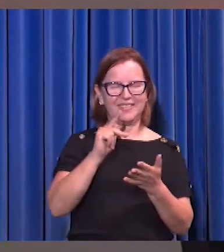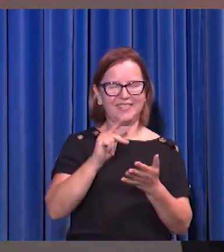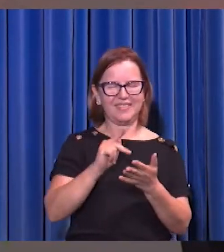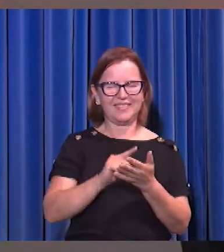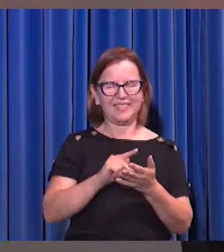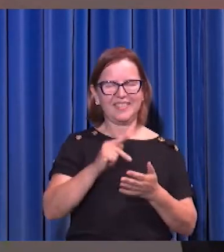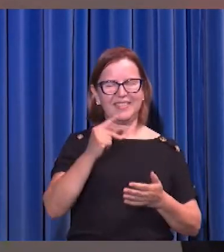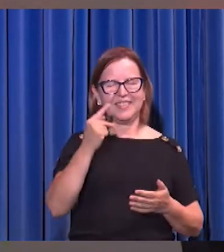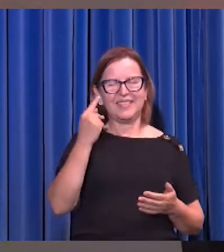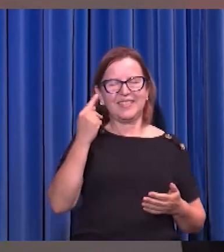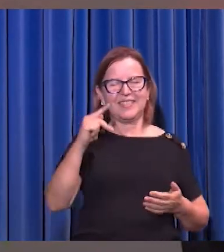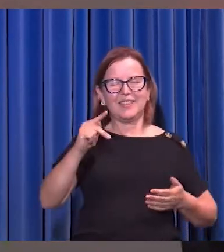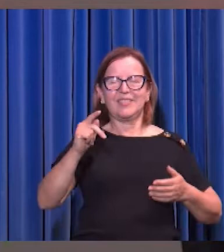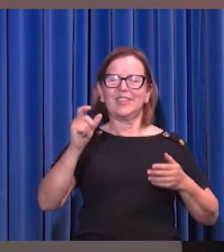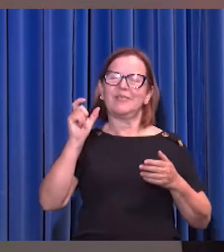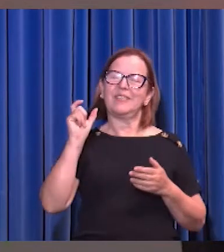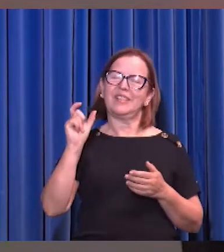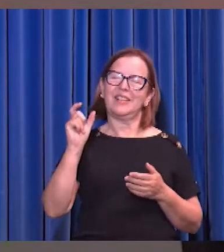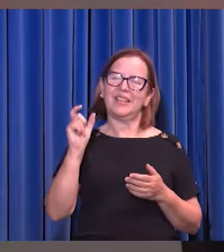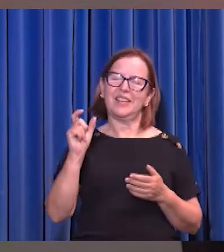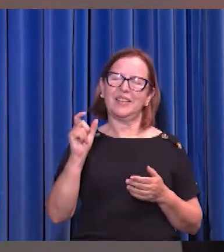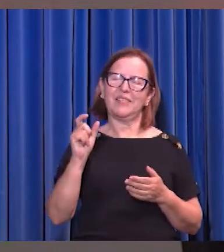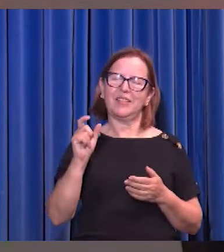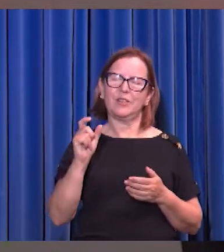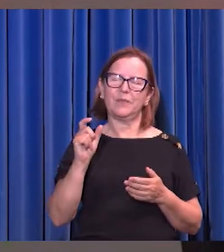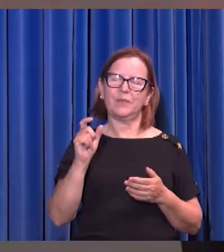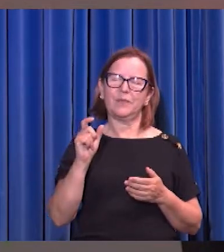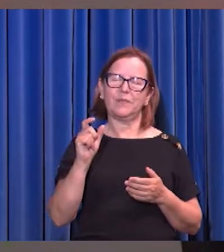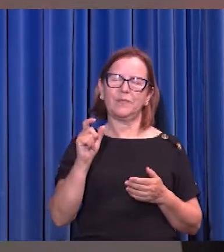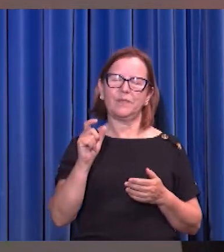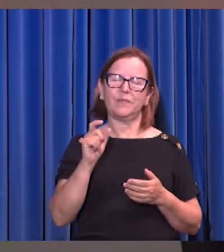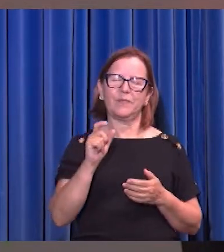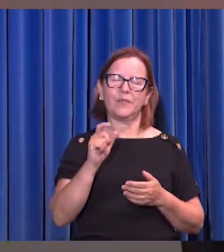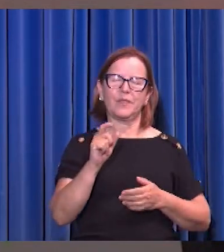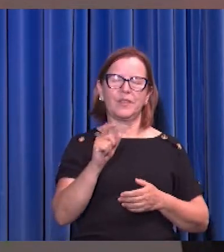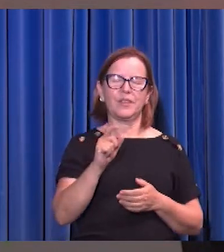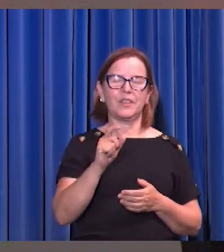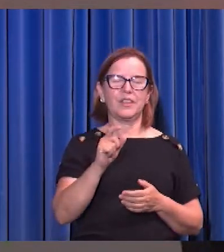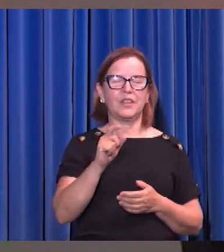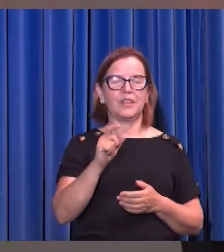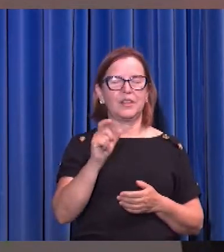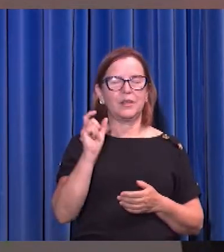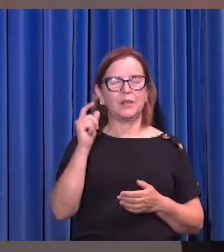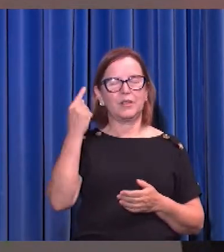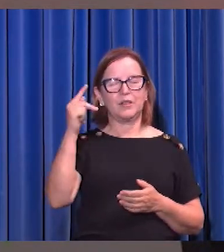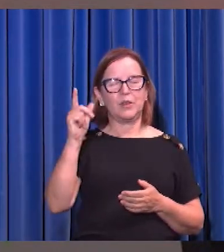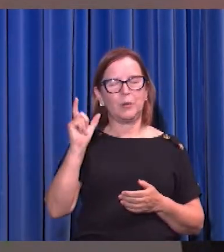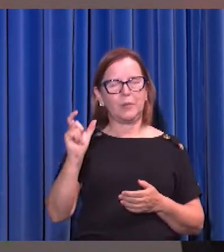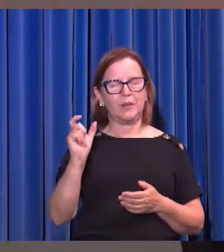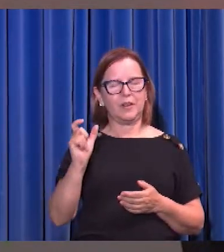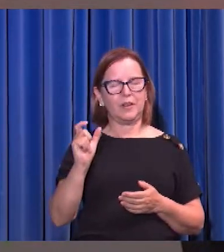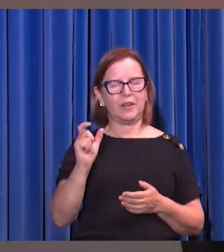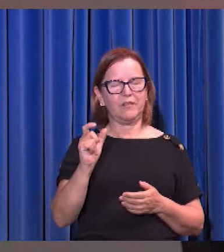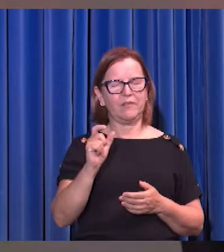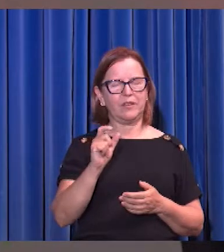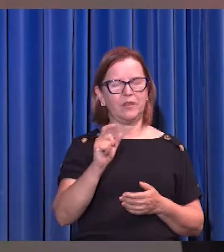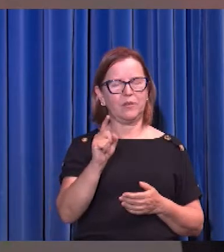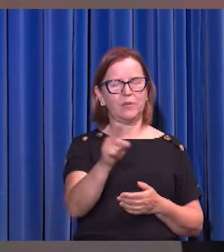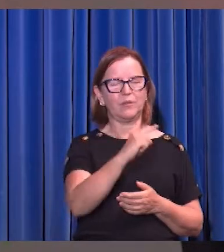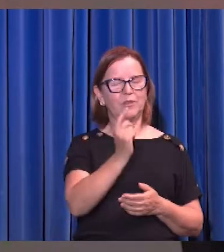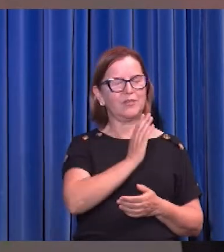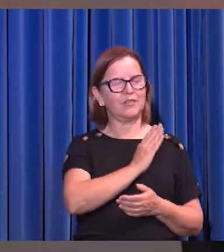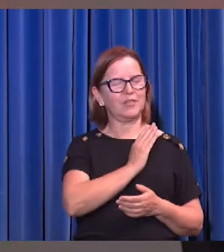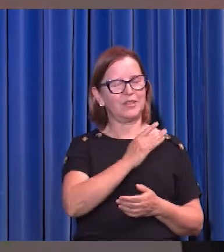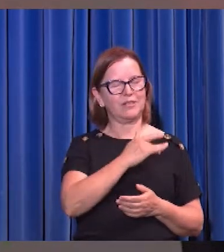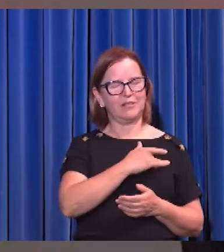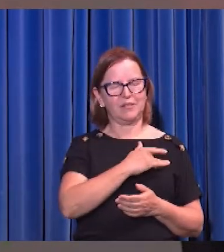tua mensagem, que ela toque em nosso coração e possamos ter entendimento de tudo que será tratado